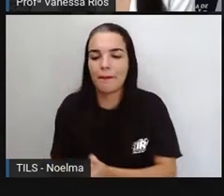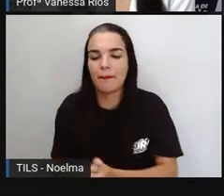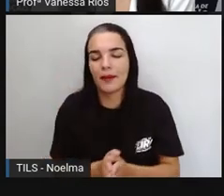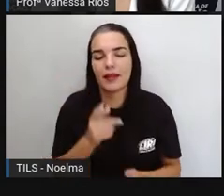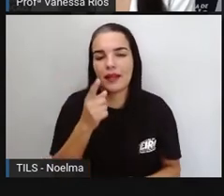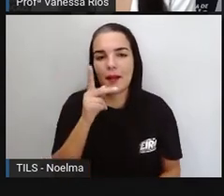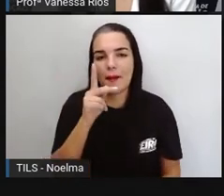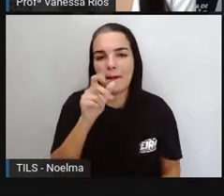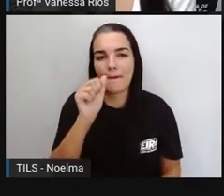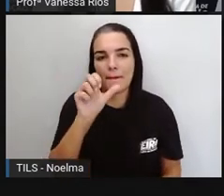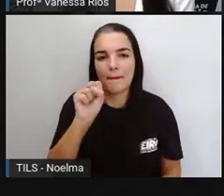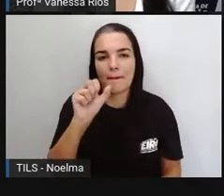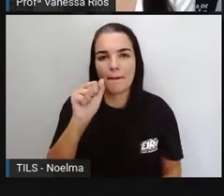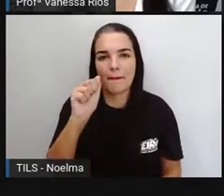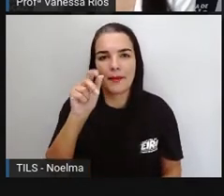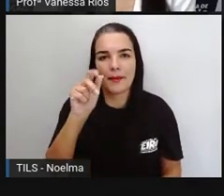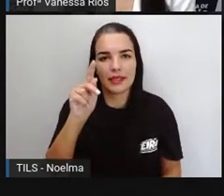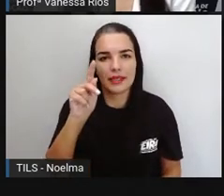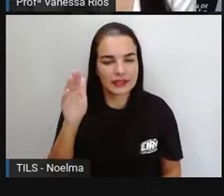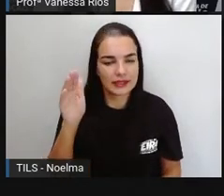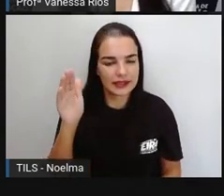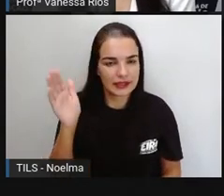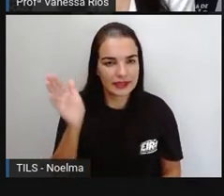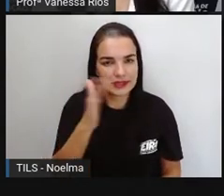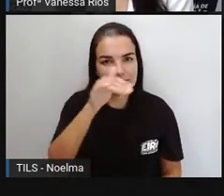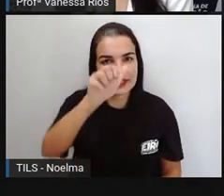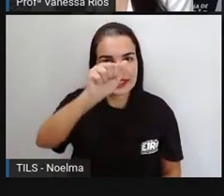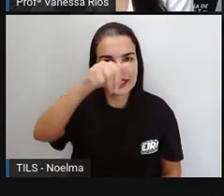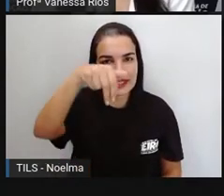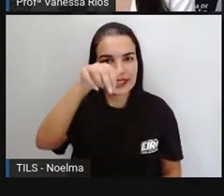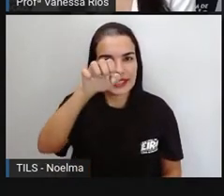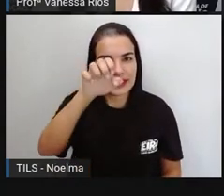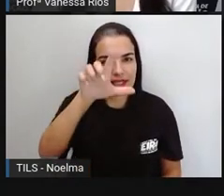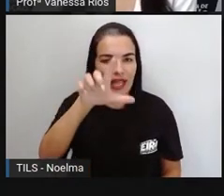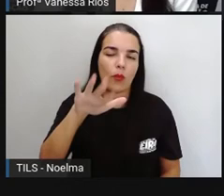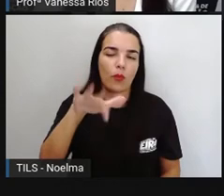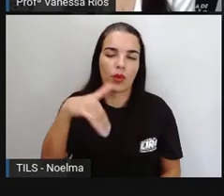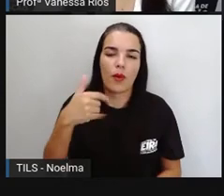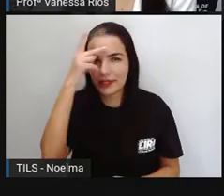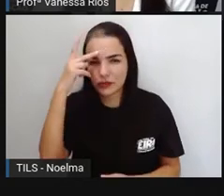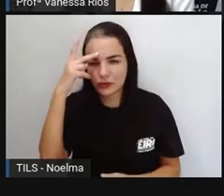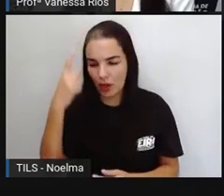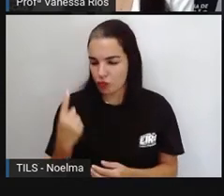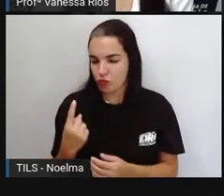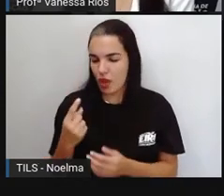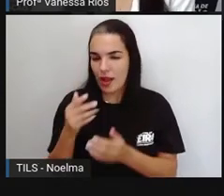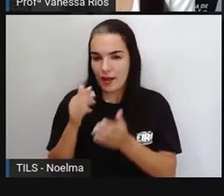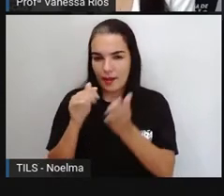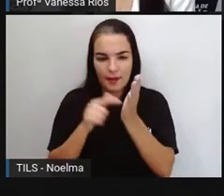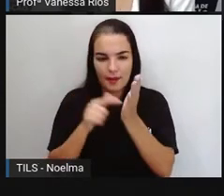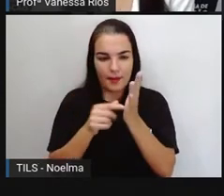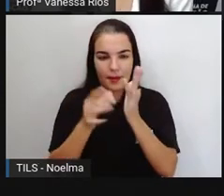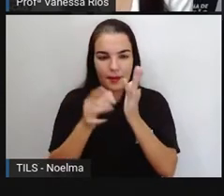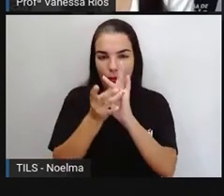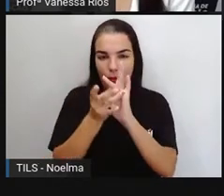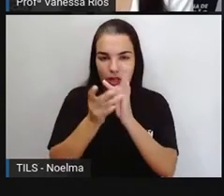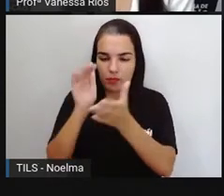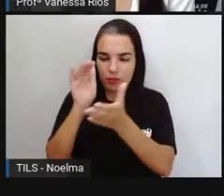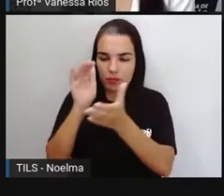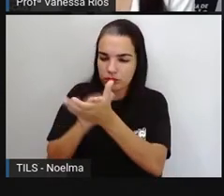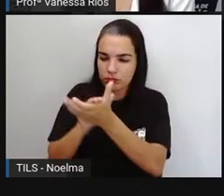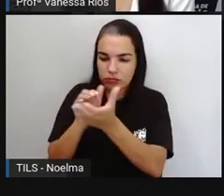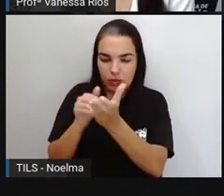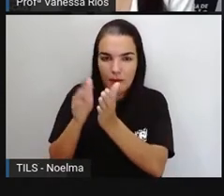jogadores será o passador do anel. E aí com o objeto entre as palmas da mão, a criança deve passar suas mãos